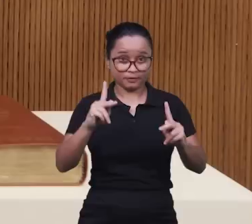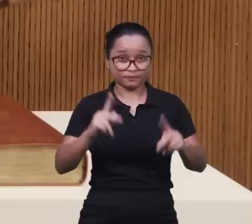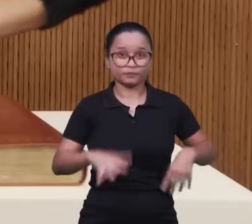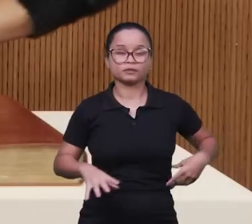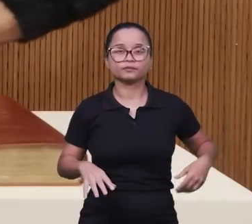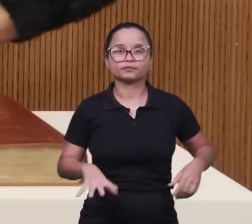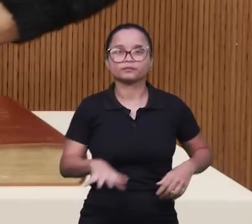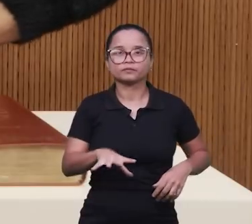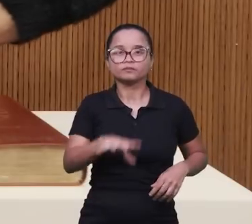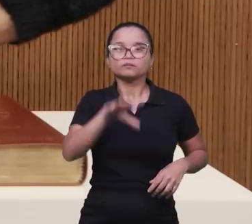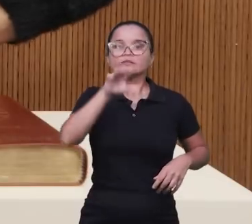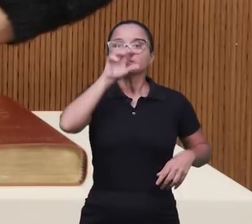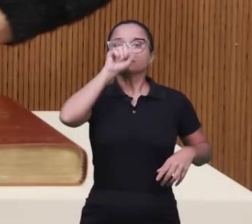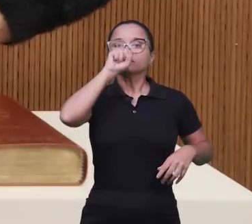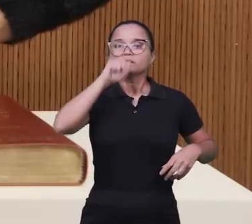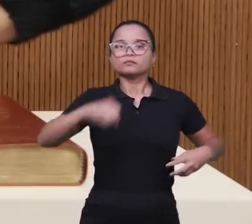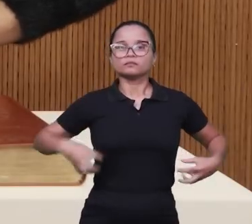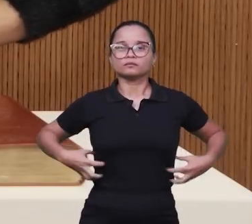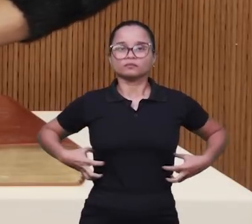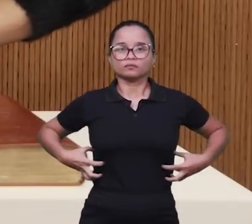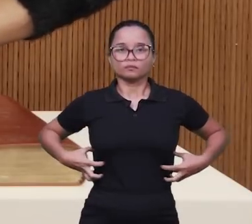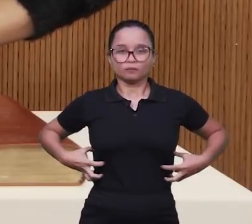ok? Inspiramos.